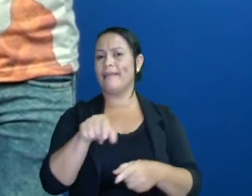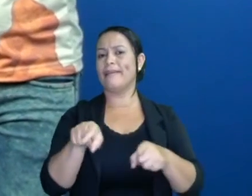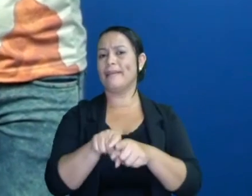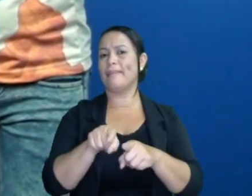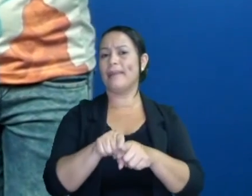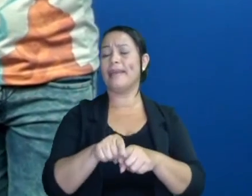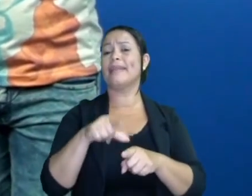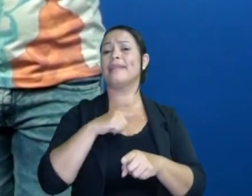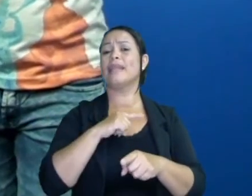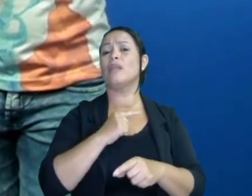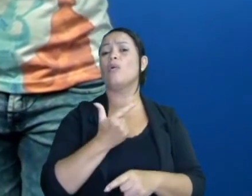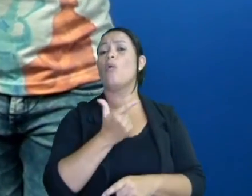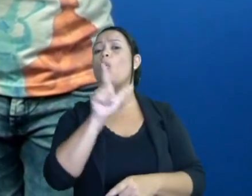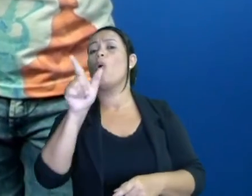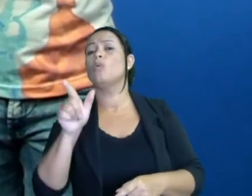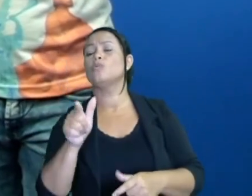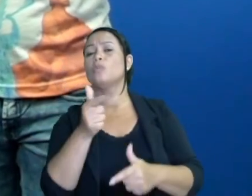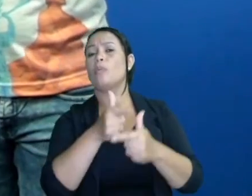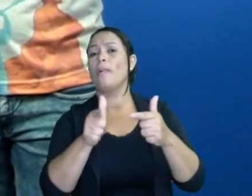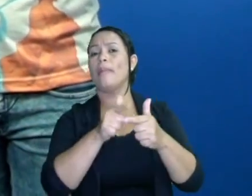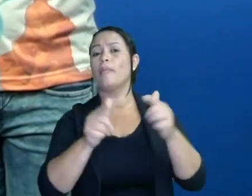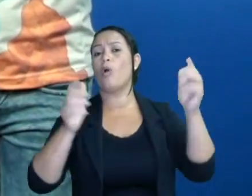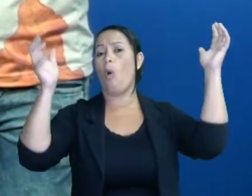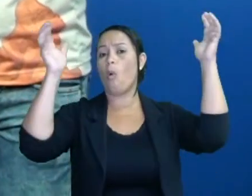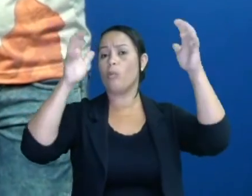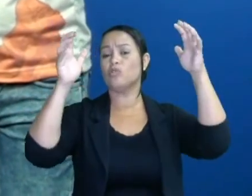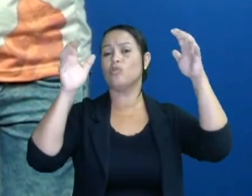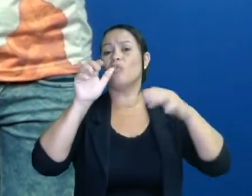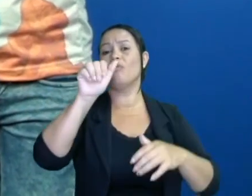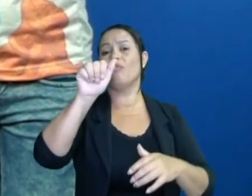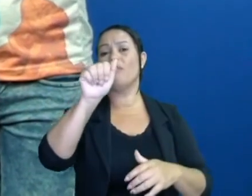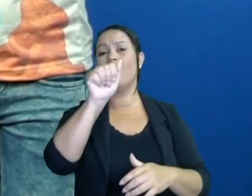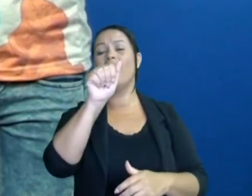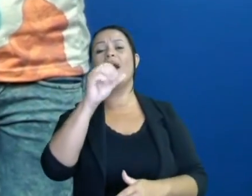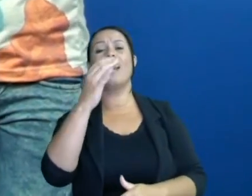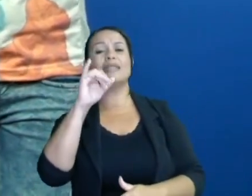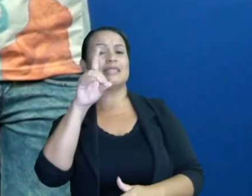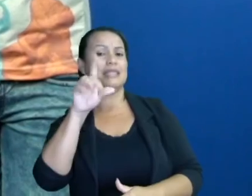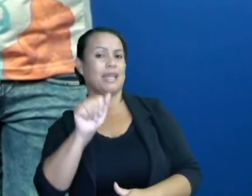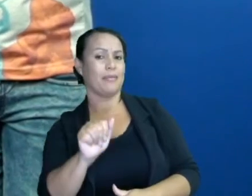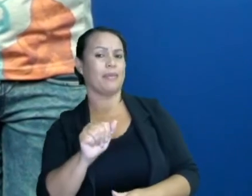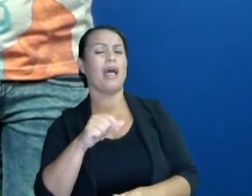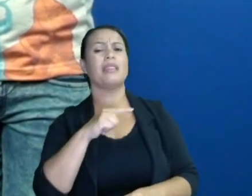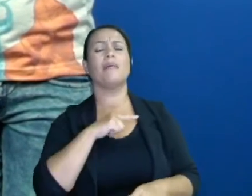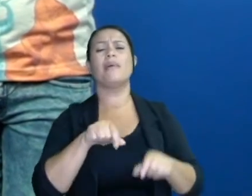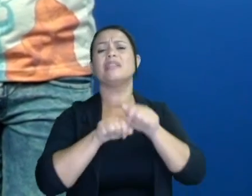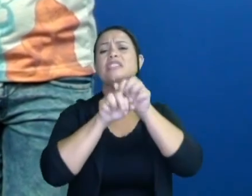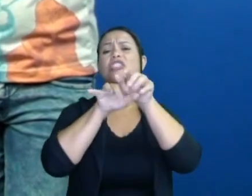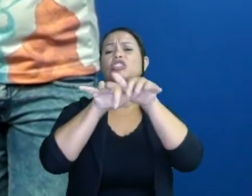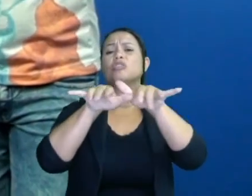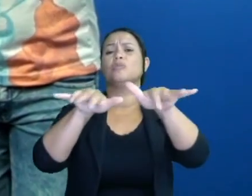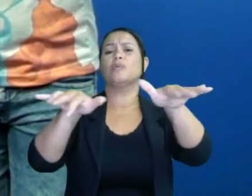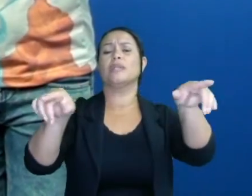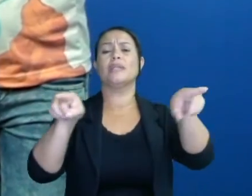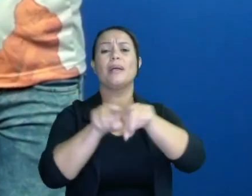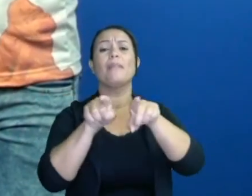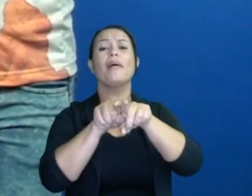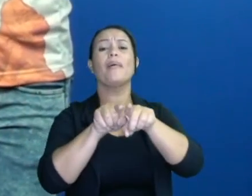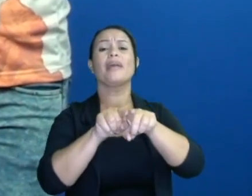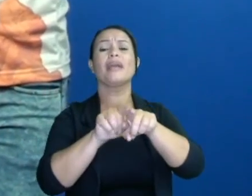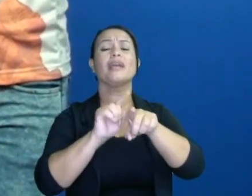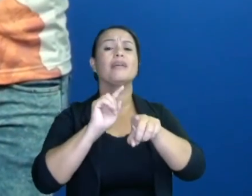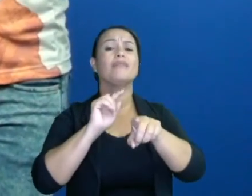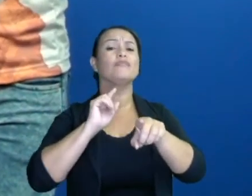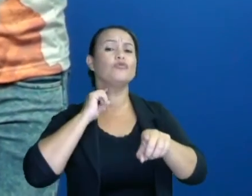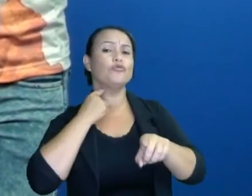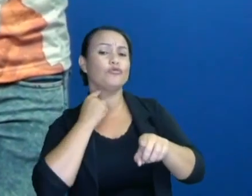produção de outros eventos como a chuva ácida. Esse gás metano também ajuda a destruir a camada de ozônio, então